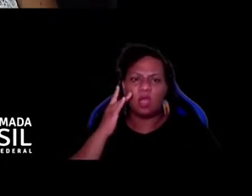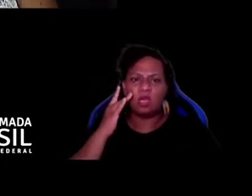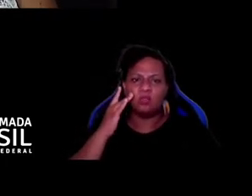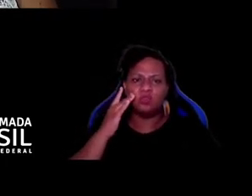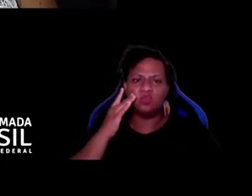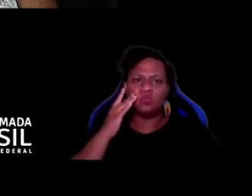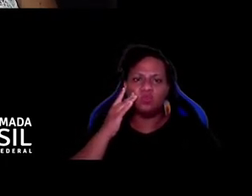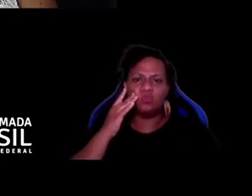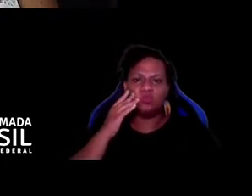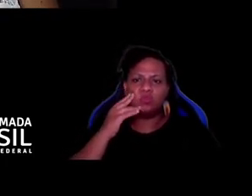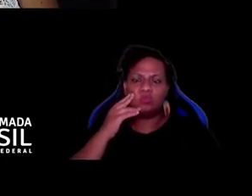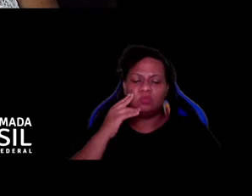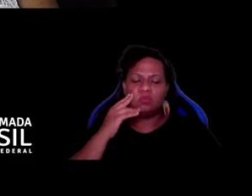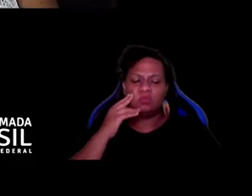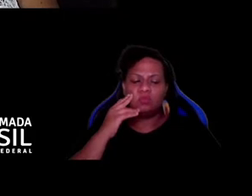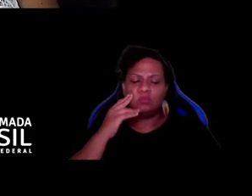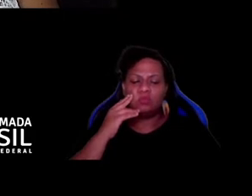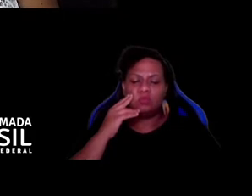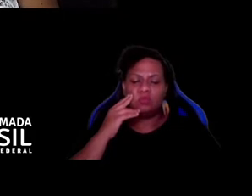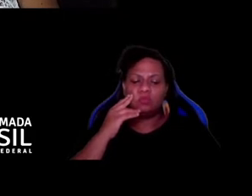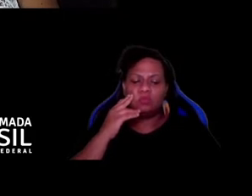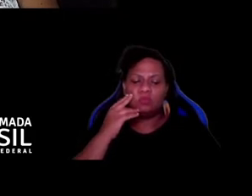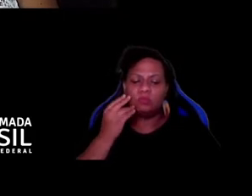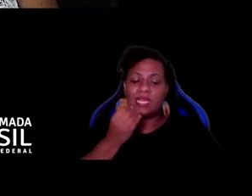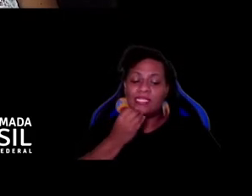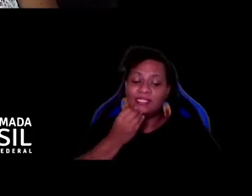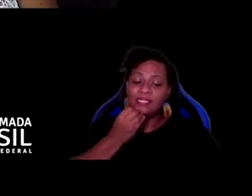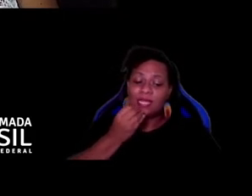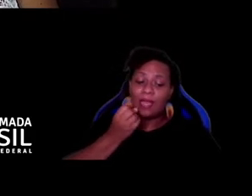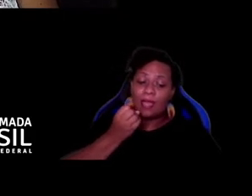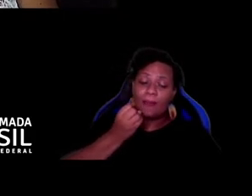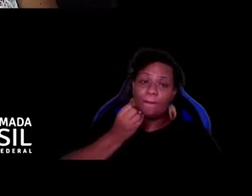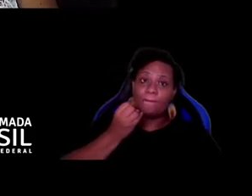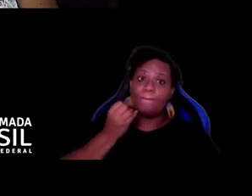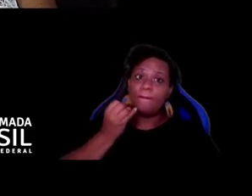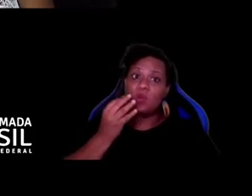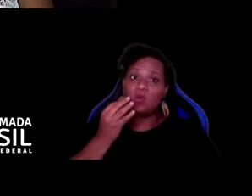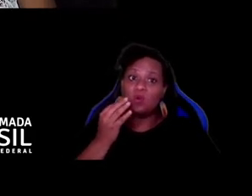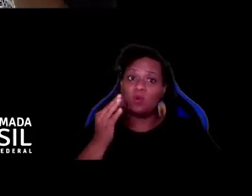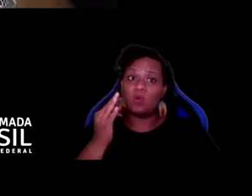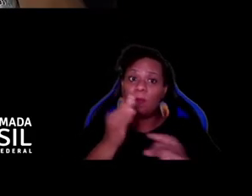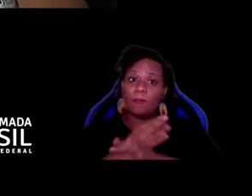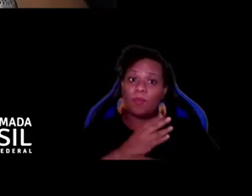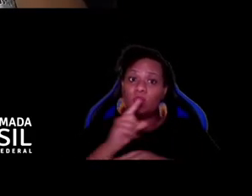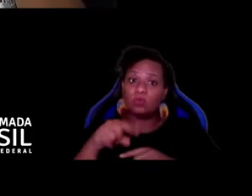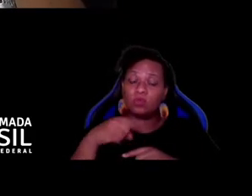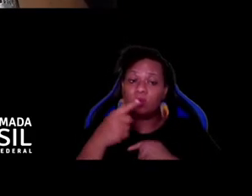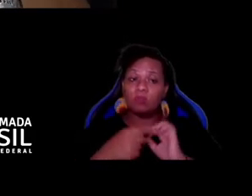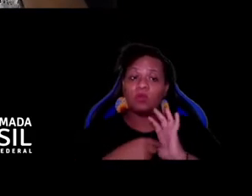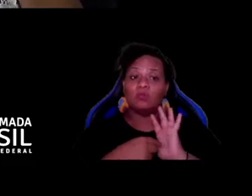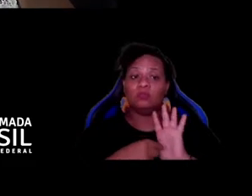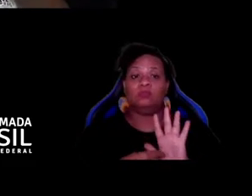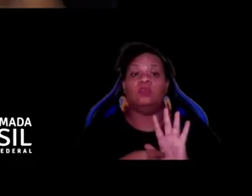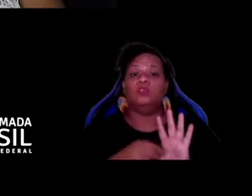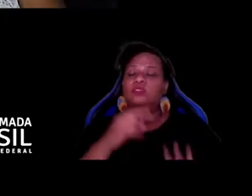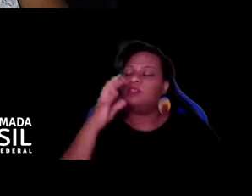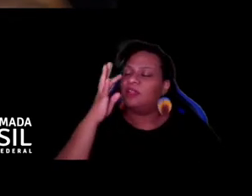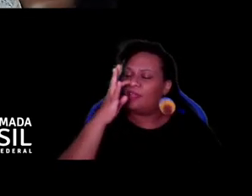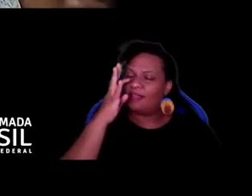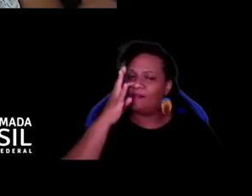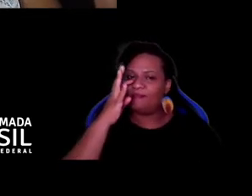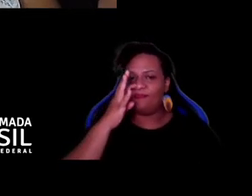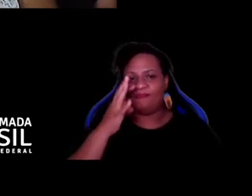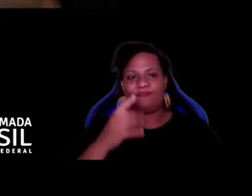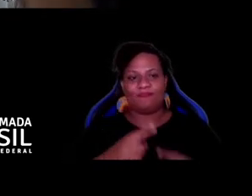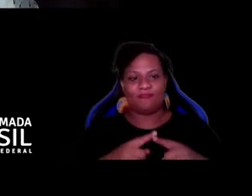Mas seria bom depois que a gente pudesse também apreciar, porque nesse trabalho,